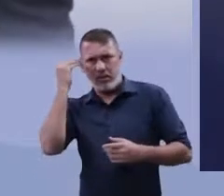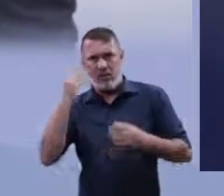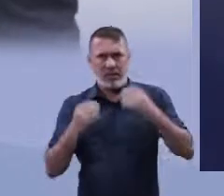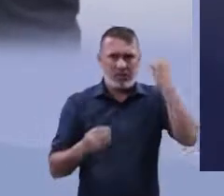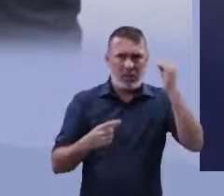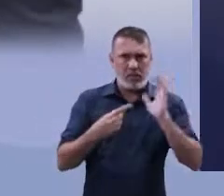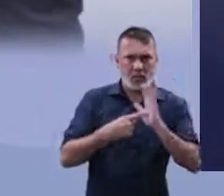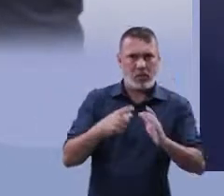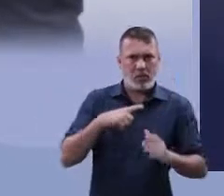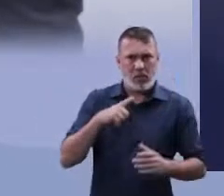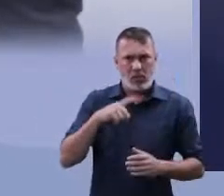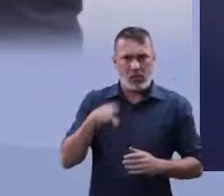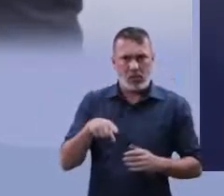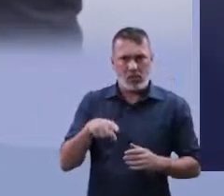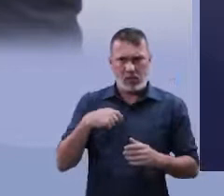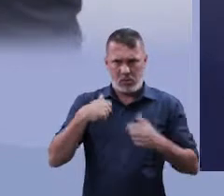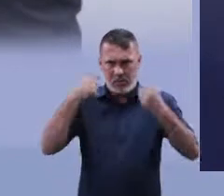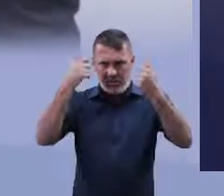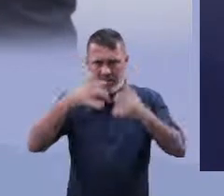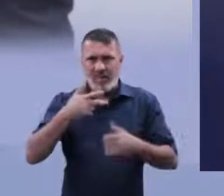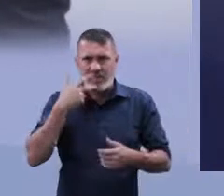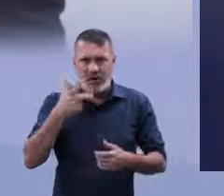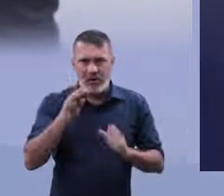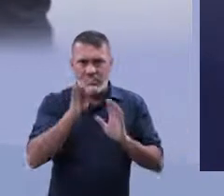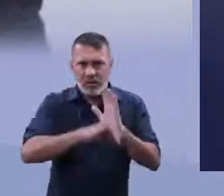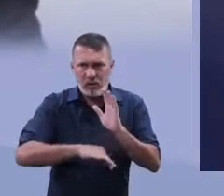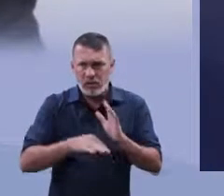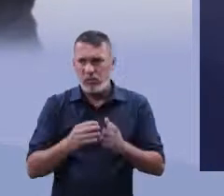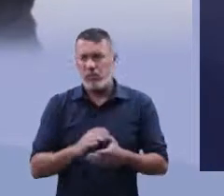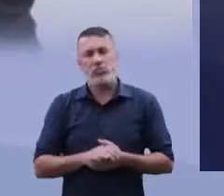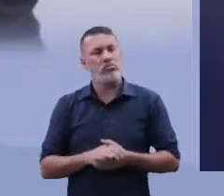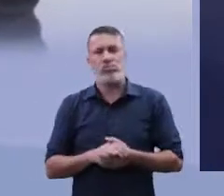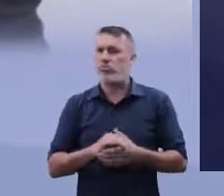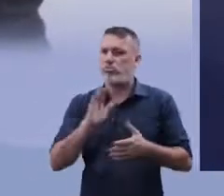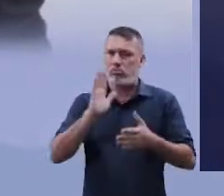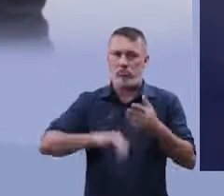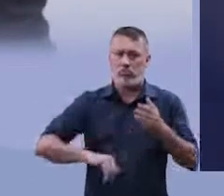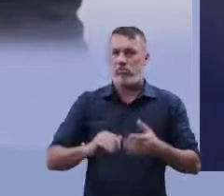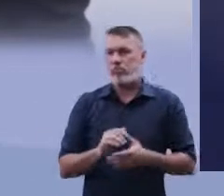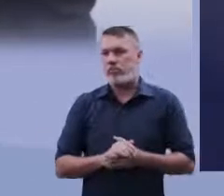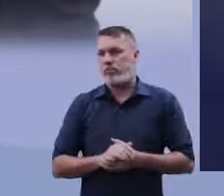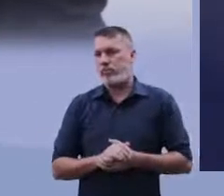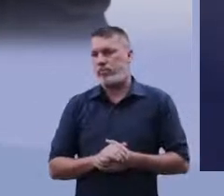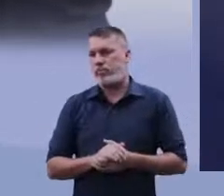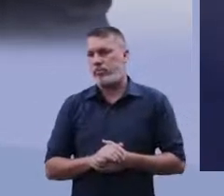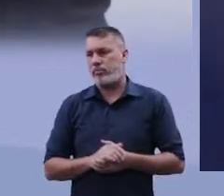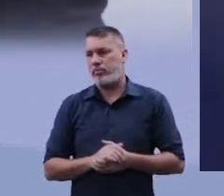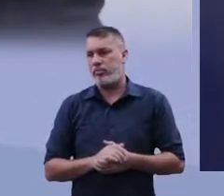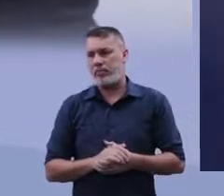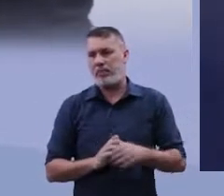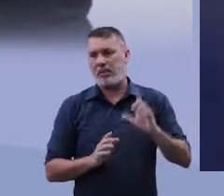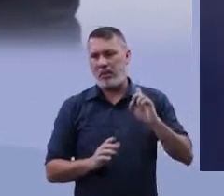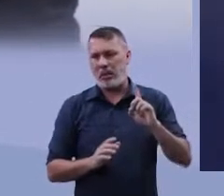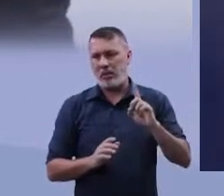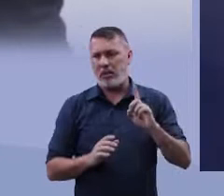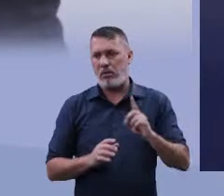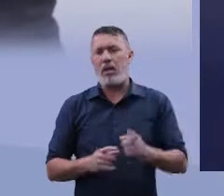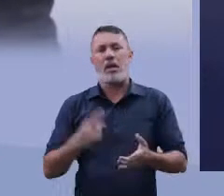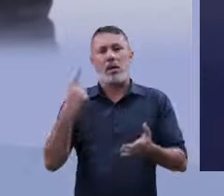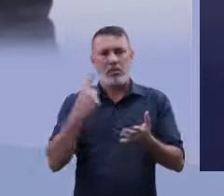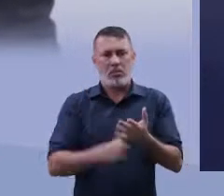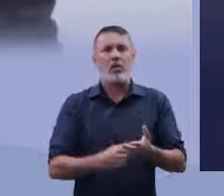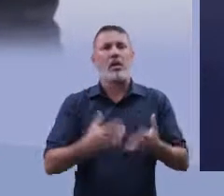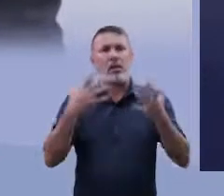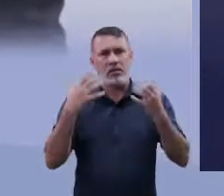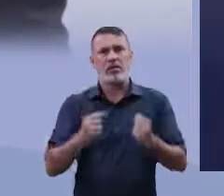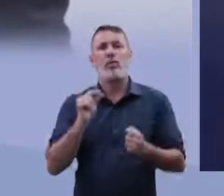texto revela isso? Será que é disso que Kant está falando nesse texto? Também não. Alternativa D. Aposto no